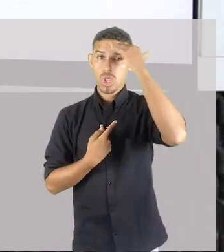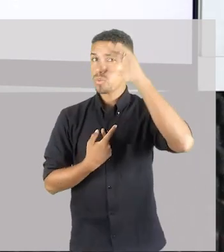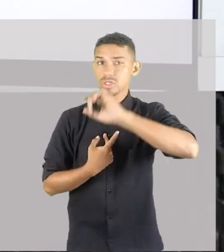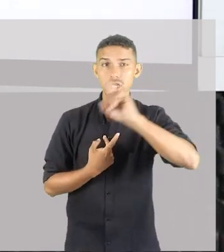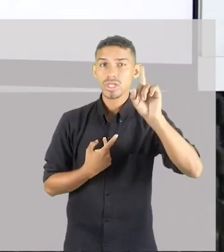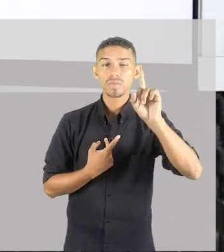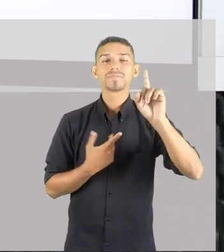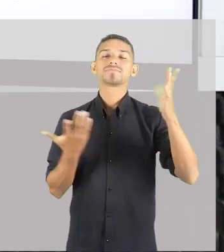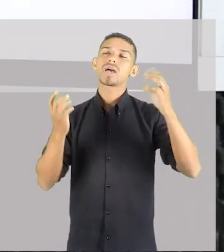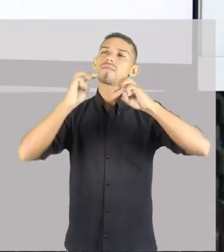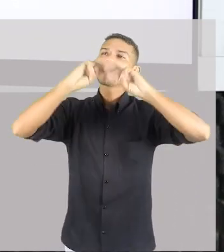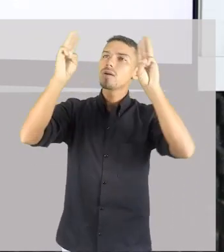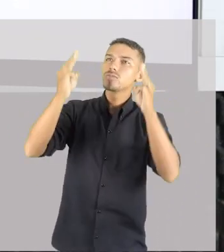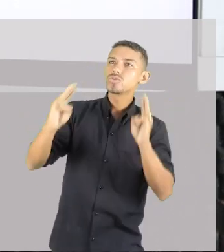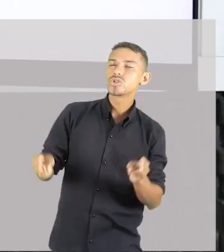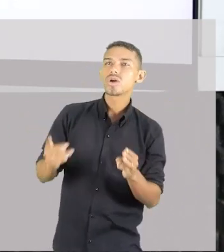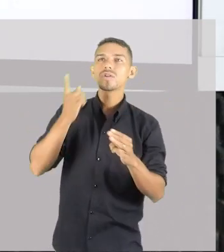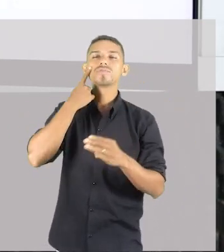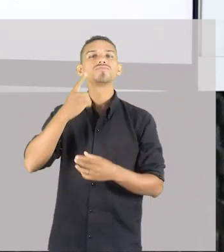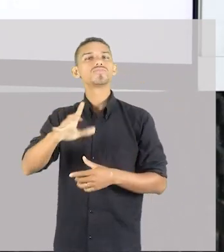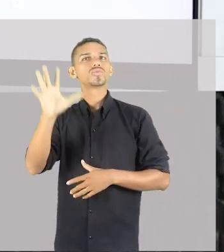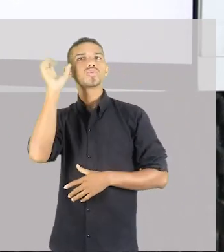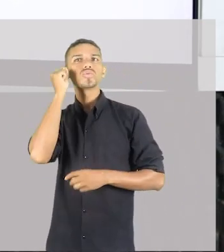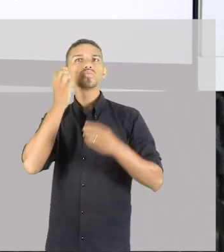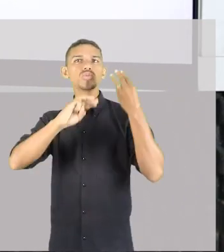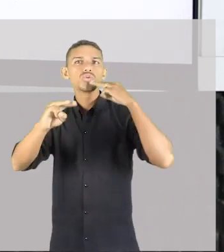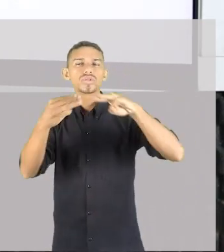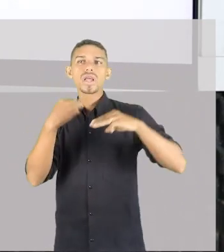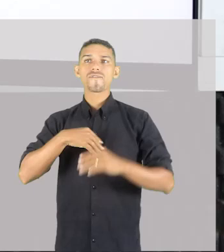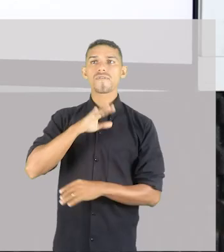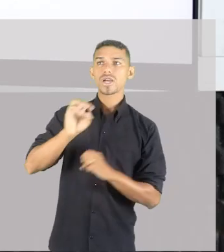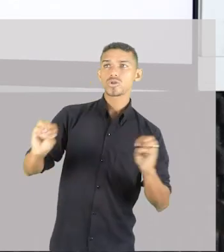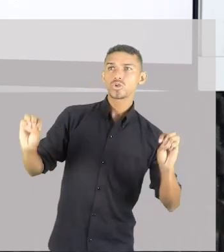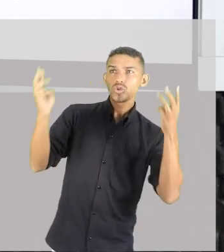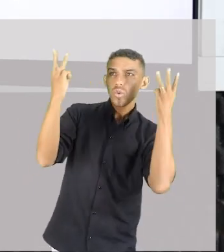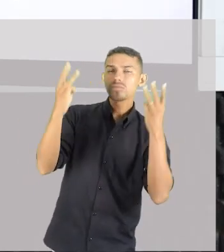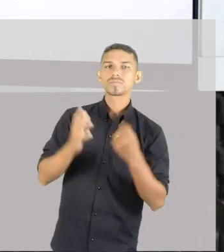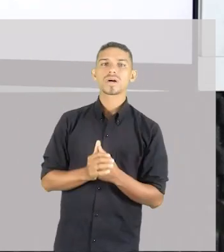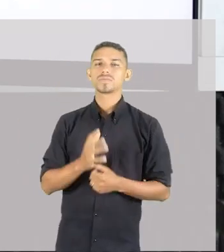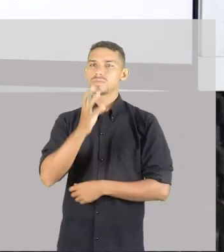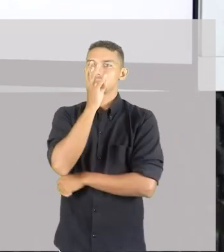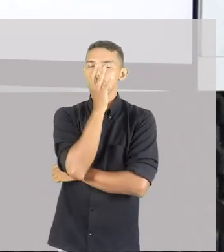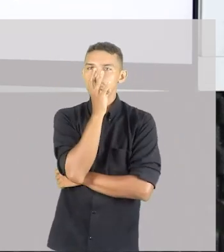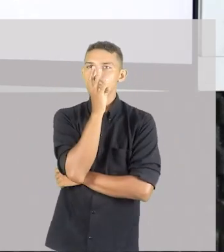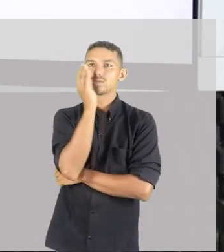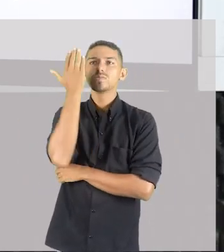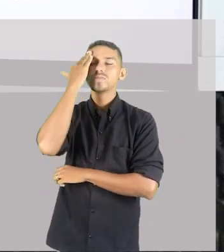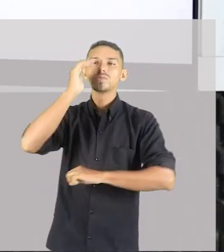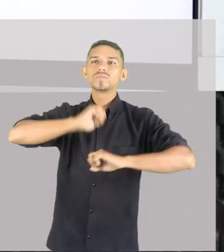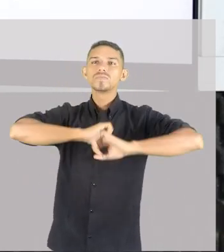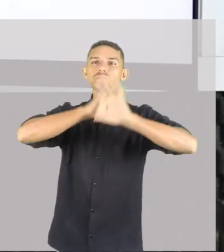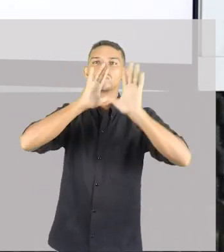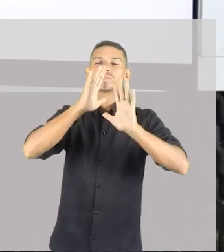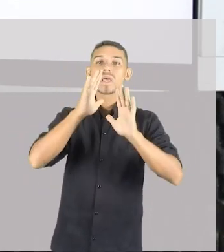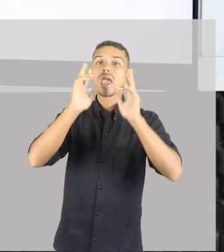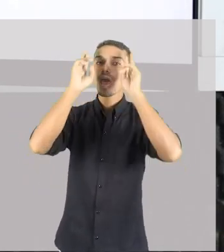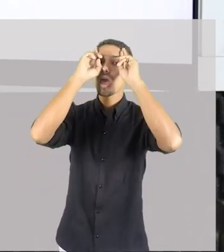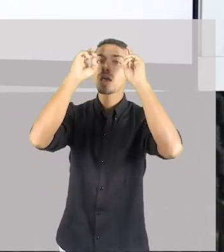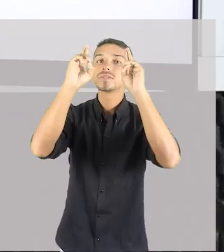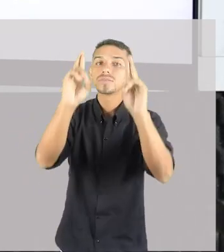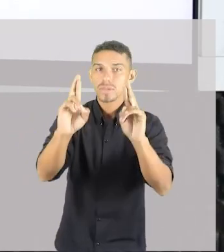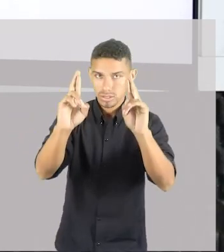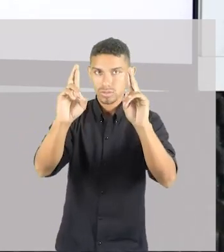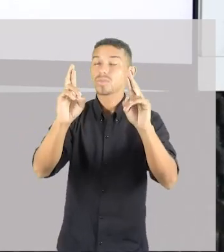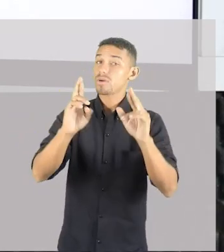museus, escute músicas, vá a shows, vá ao teatro, vá a espetáculos, mas consuma e entenda. Por quê? Porque isso vai